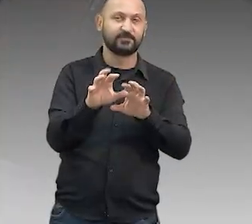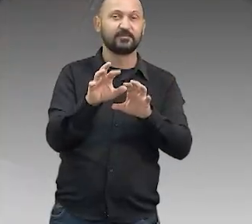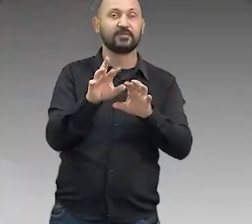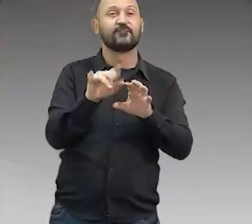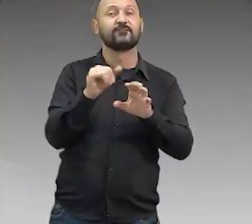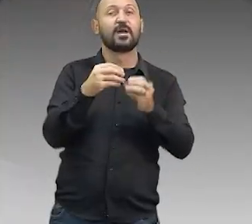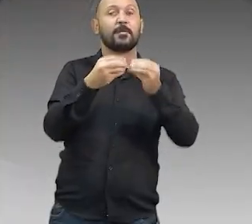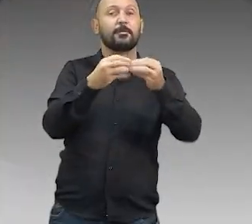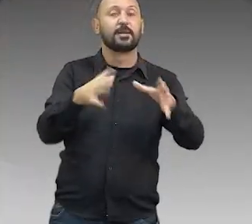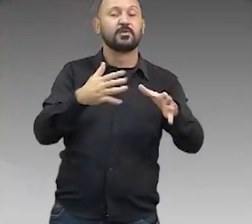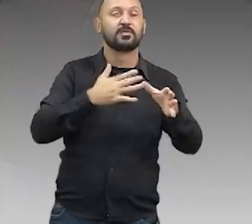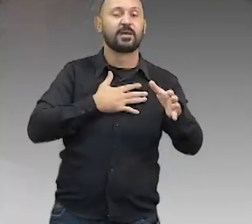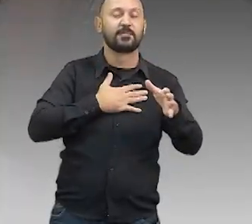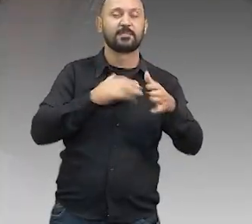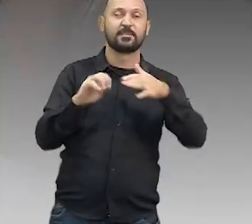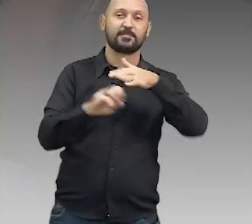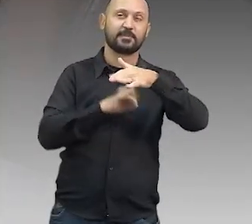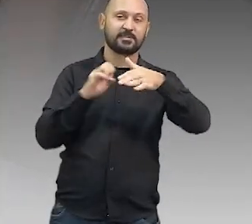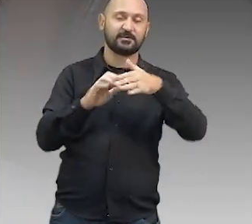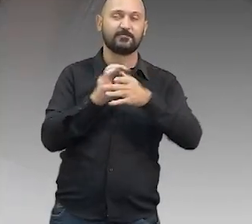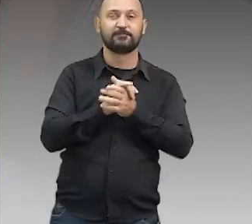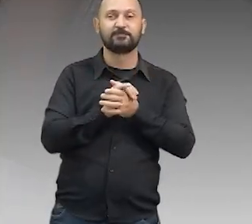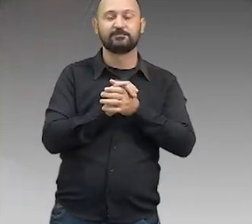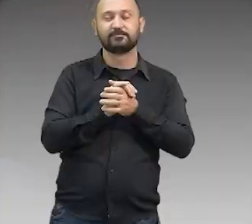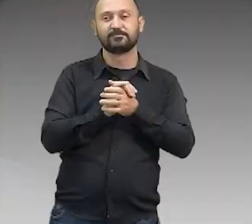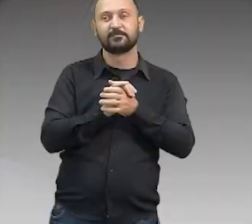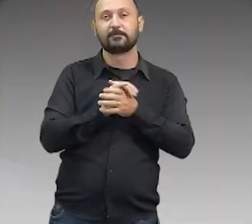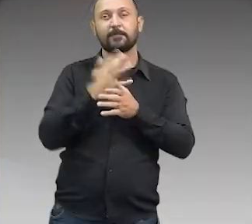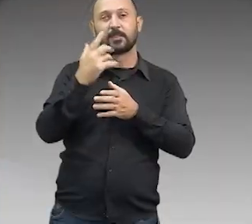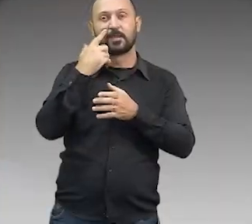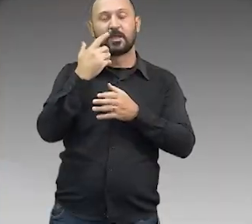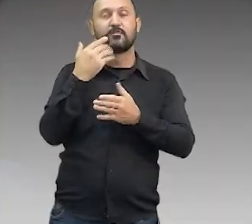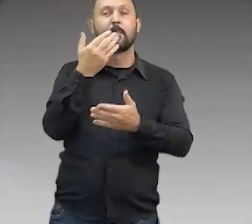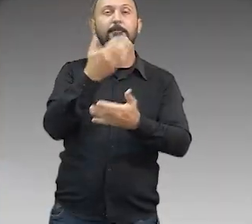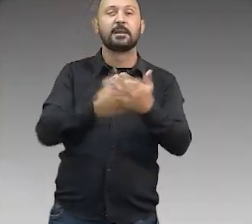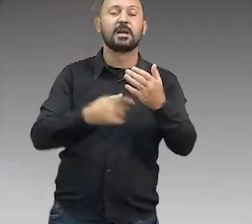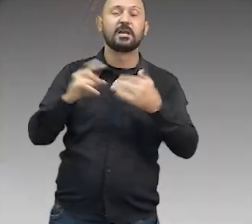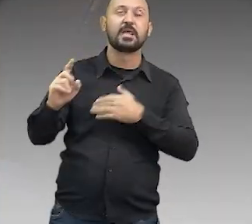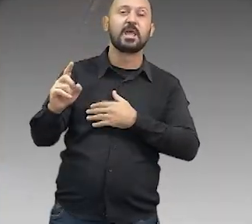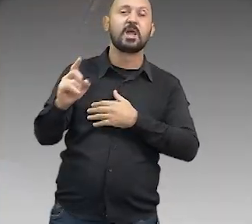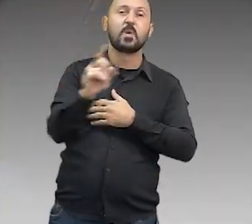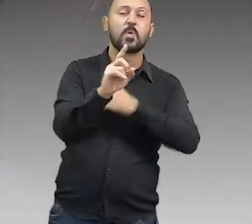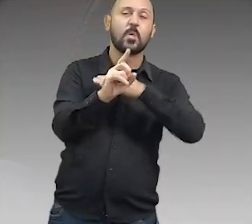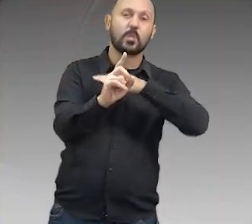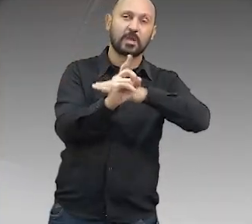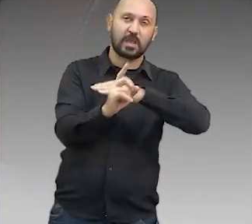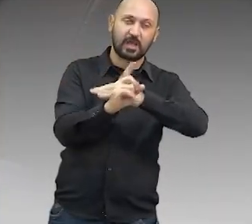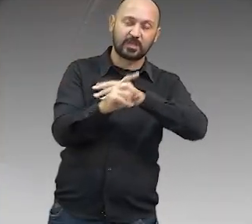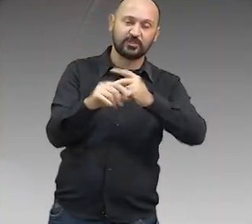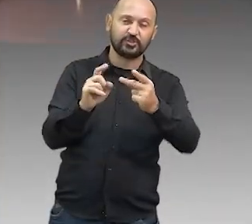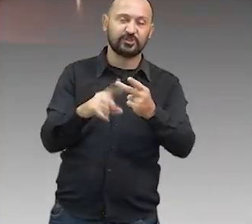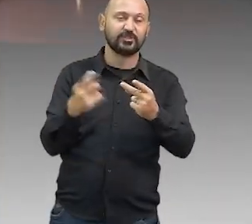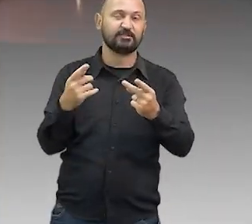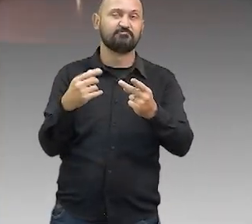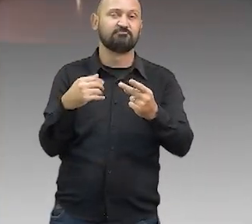forma, vai prejudicar o meu negócio. Eu vou perder o cliente, eu